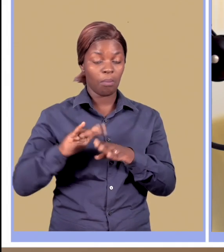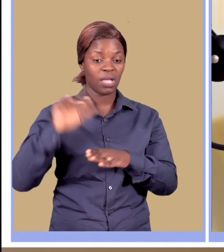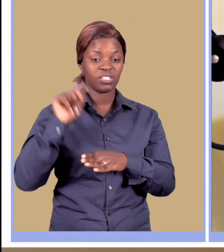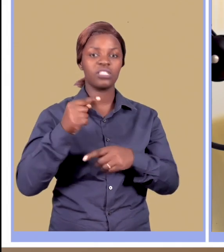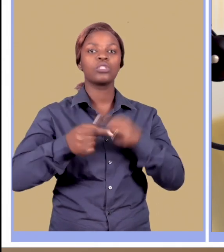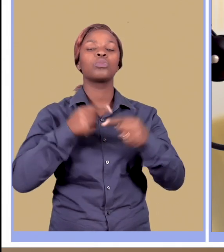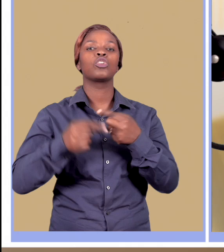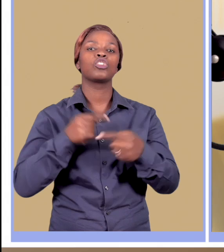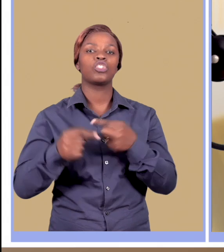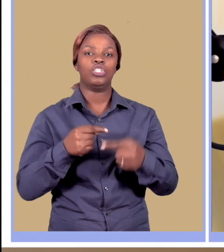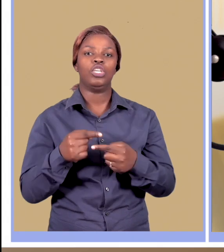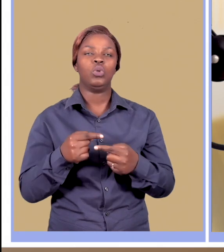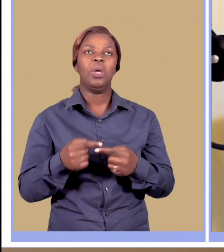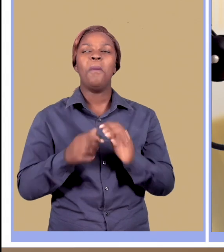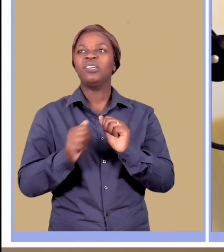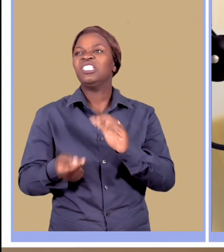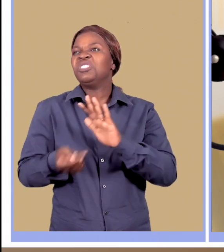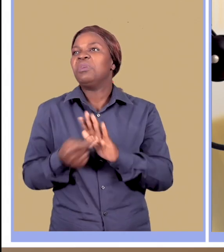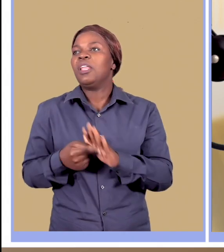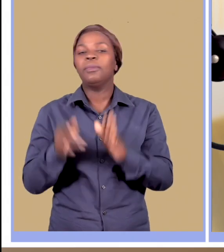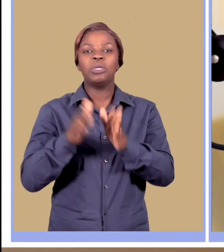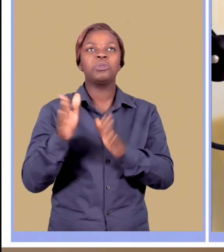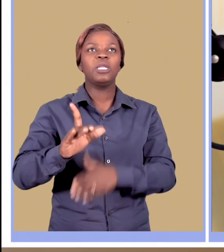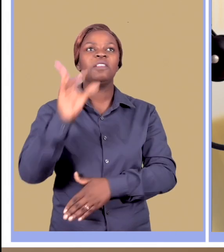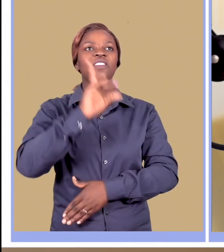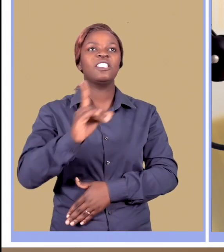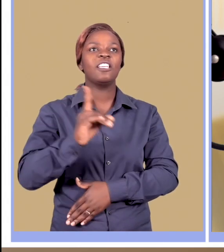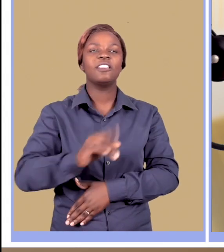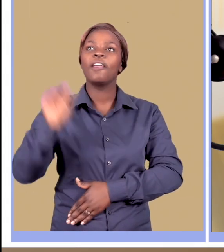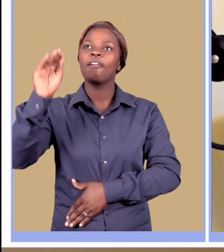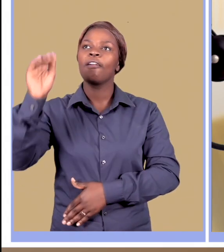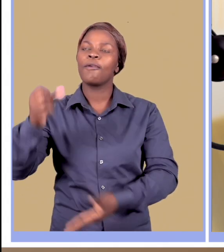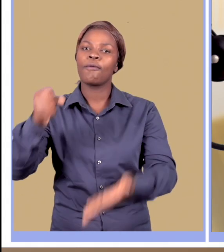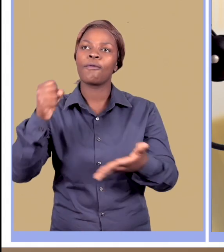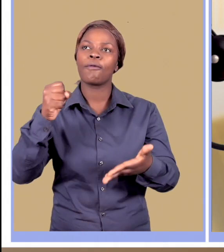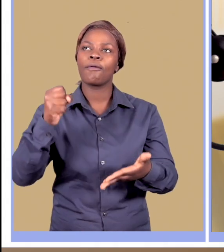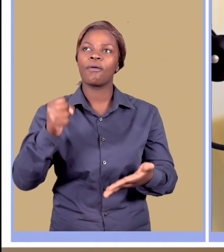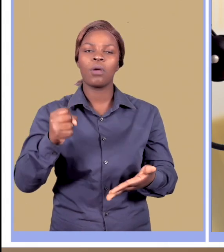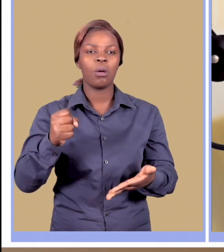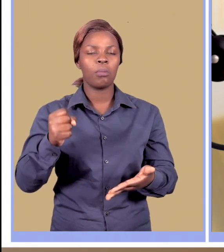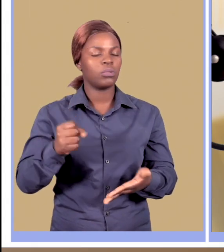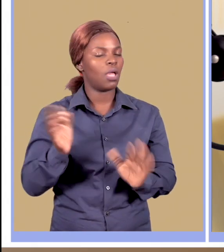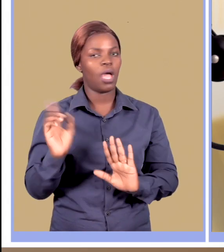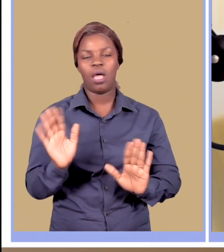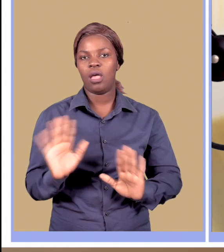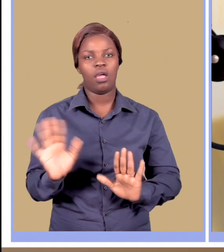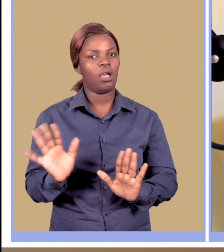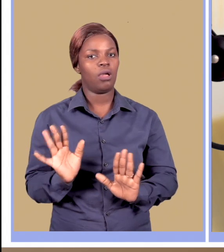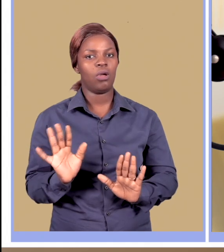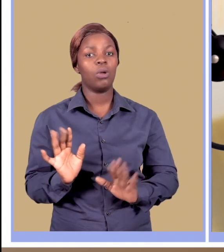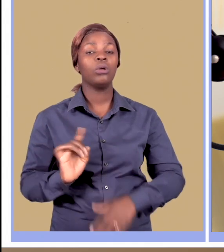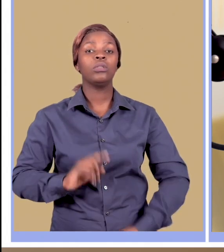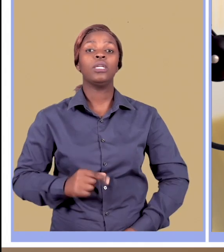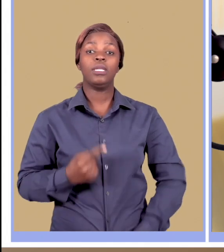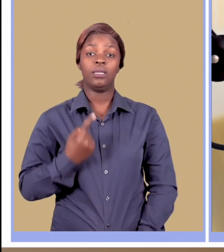não esperar que as organizações de pessoas com deficiência procurem fundos extra para poder